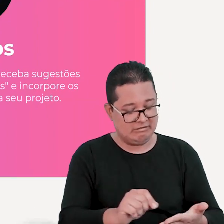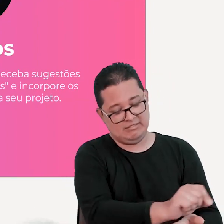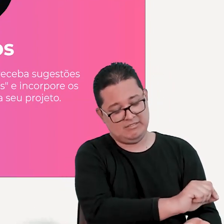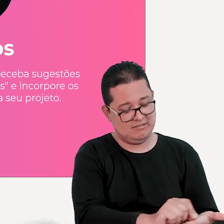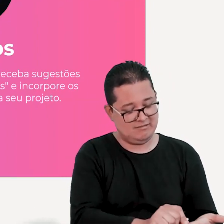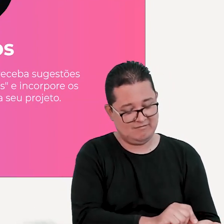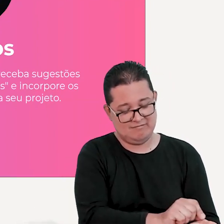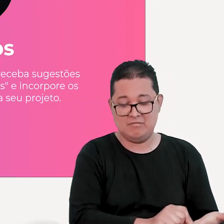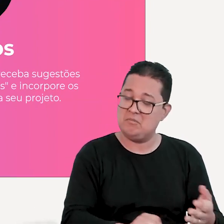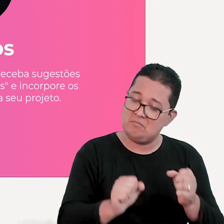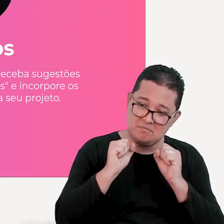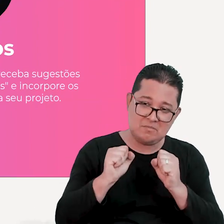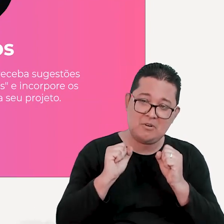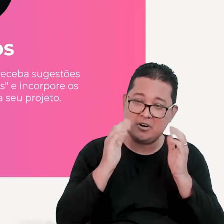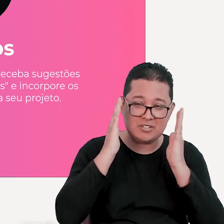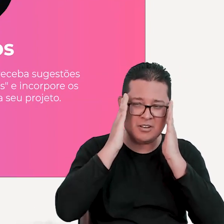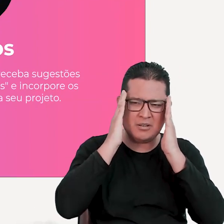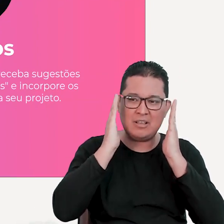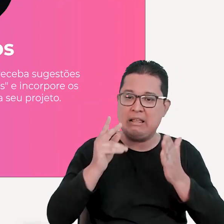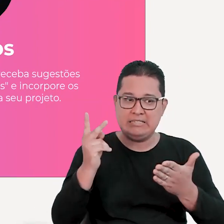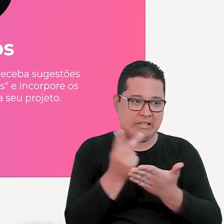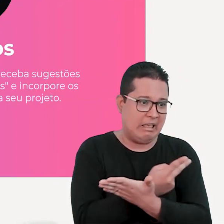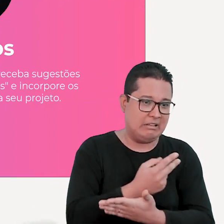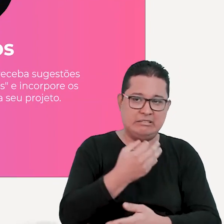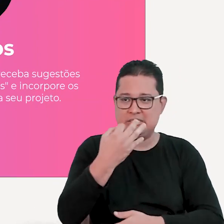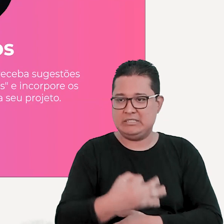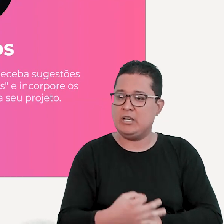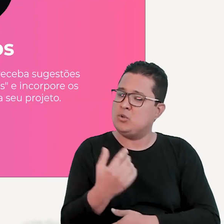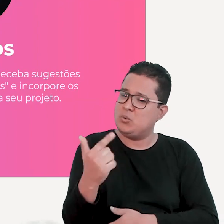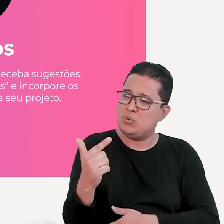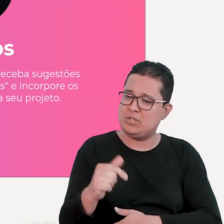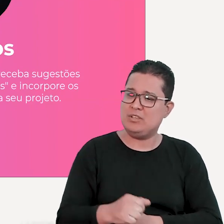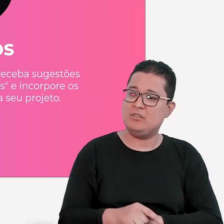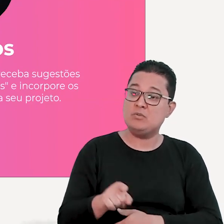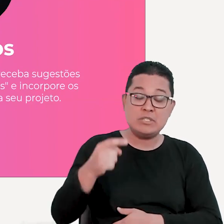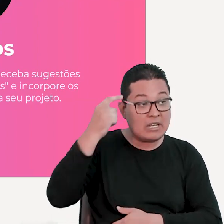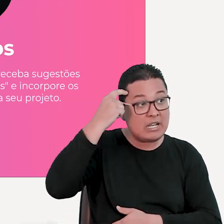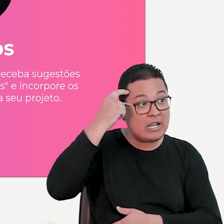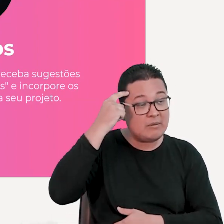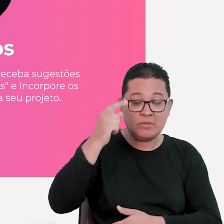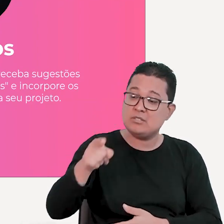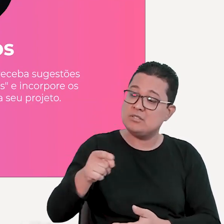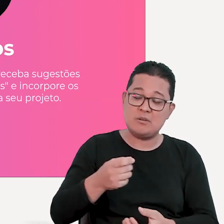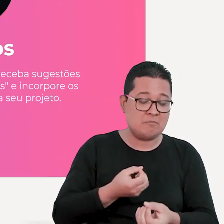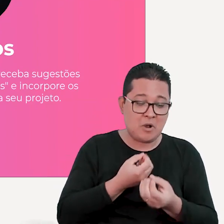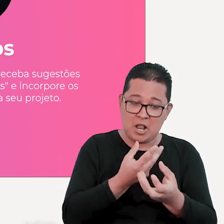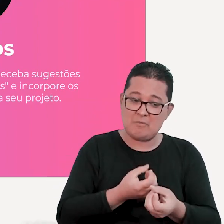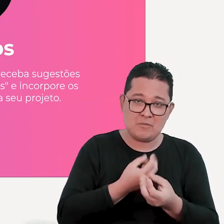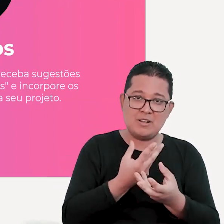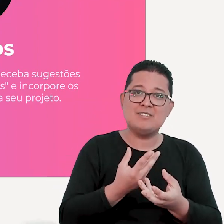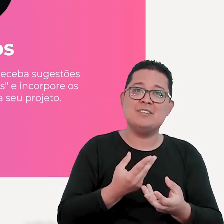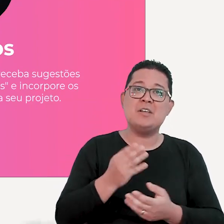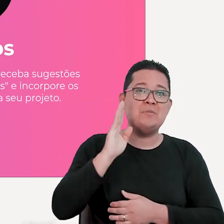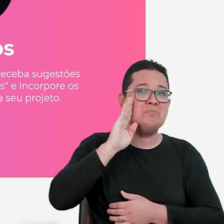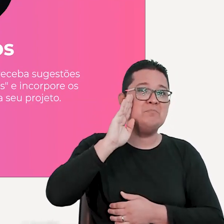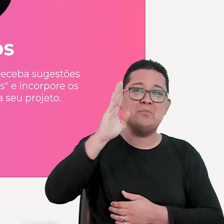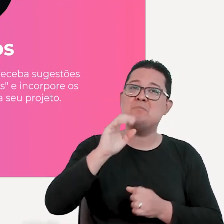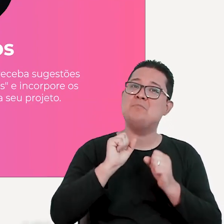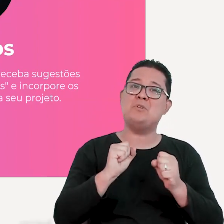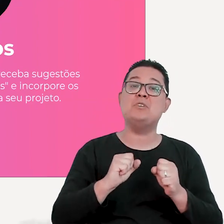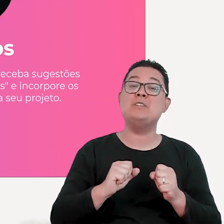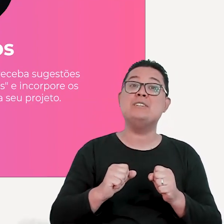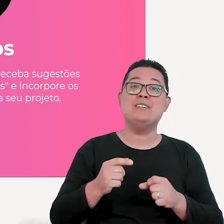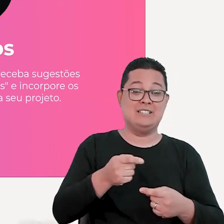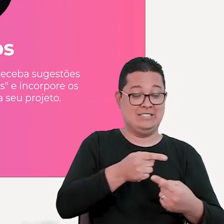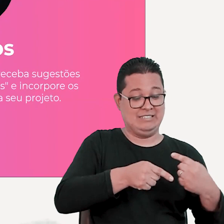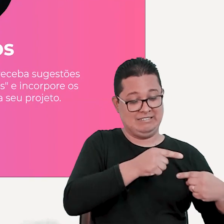e errado. É o que tiver na sua cabeça, você coloca no papel. Isso principalmente para sessões de cocriações iniciais, quando o